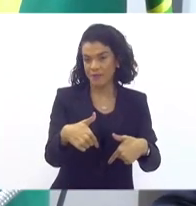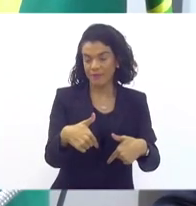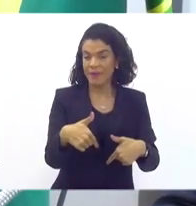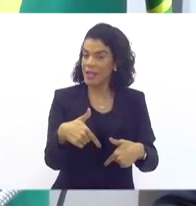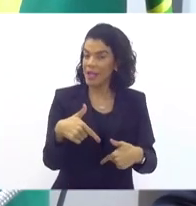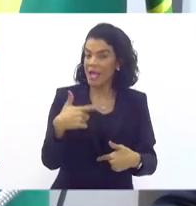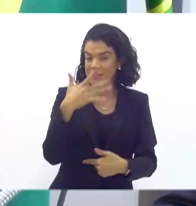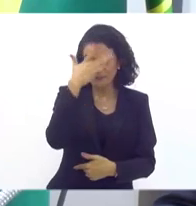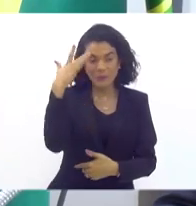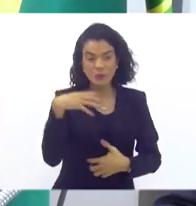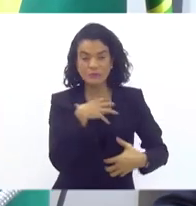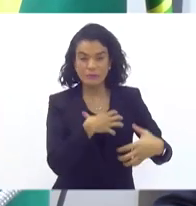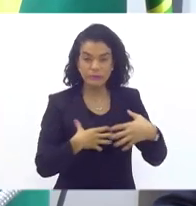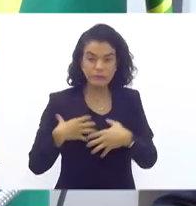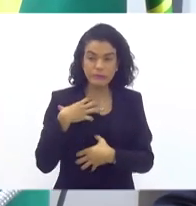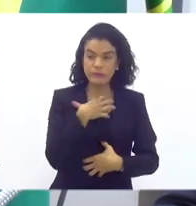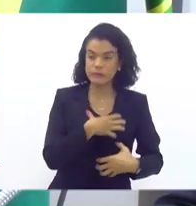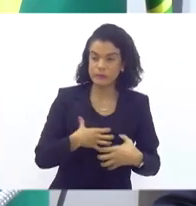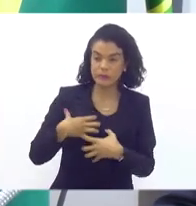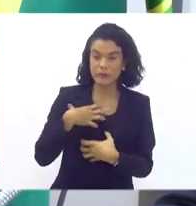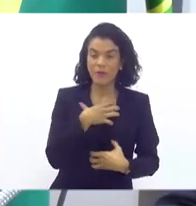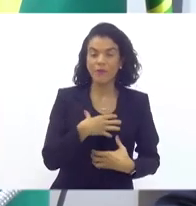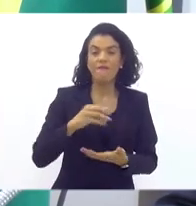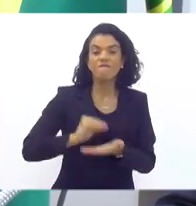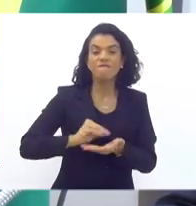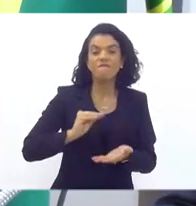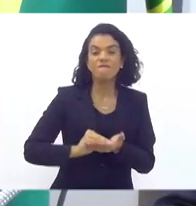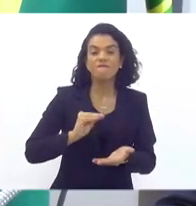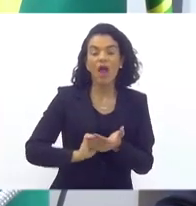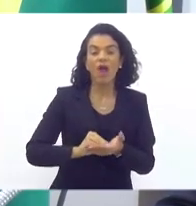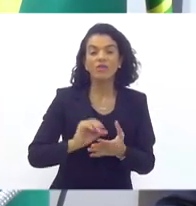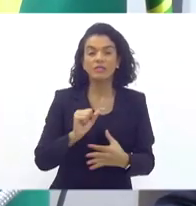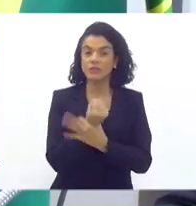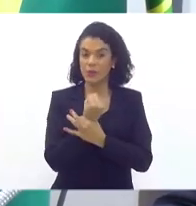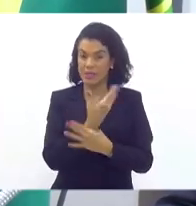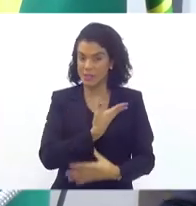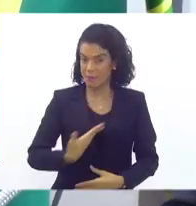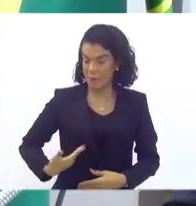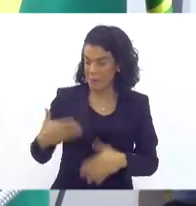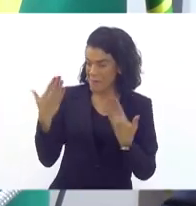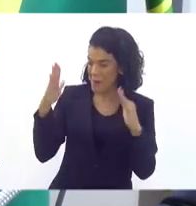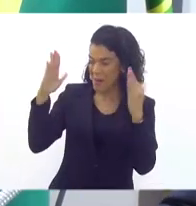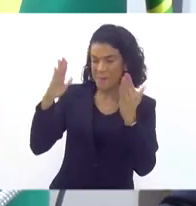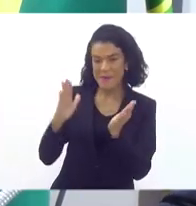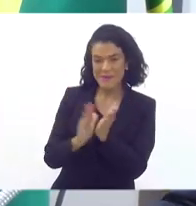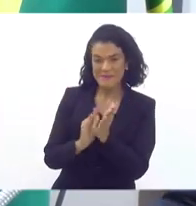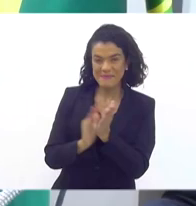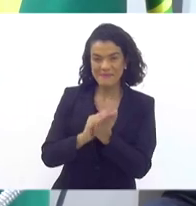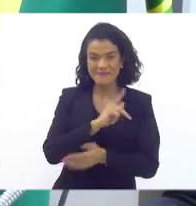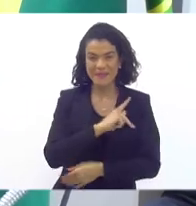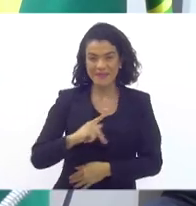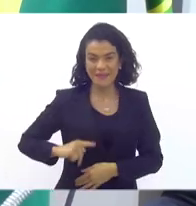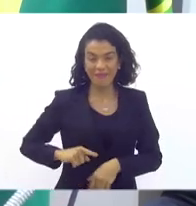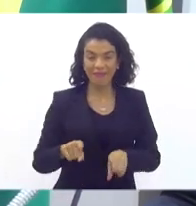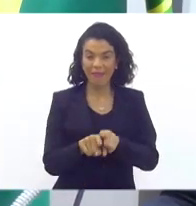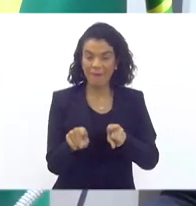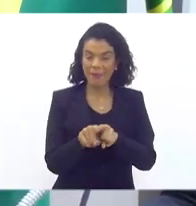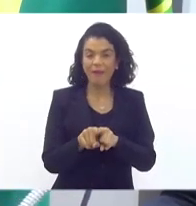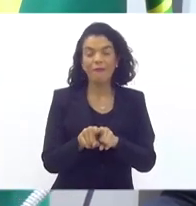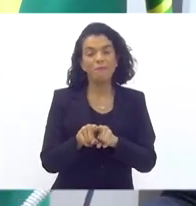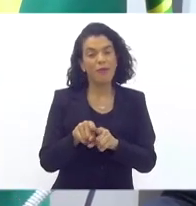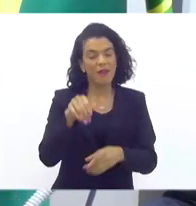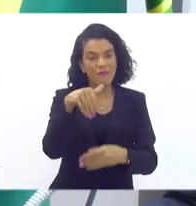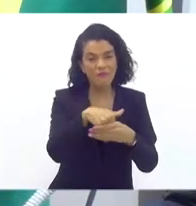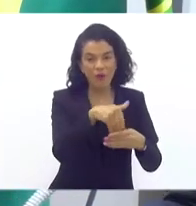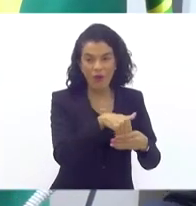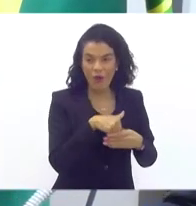desagrada a cada dia o cidadão do Rio de Janeiro que é a falta de ordem pública Parabéns Presidente Obrigado a todos os colegas aí pela unanimidade do